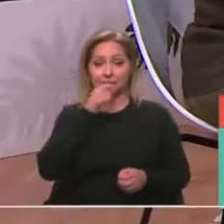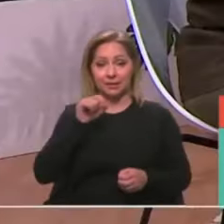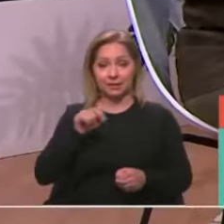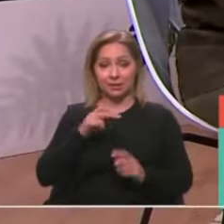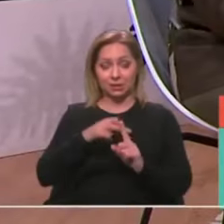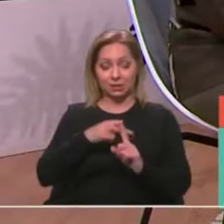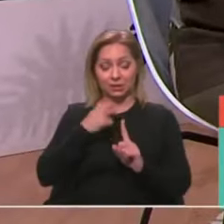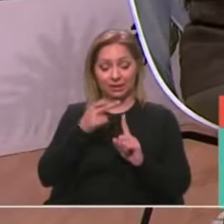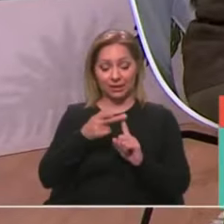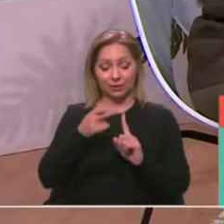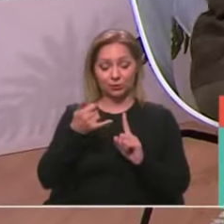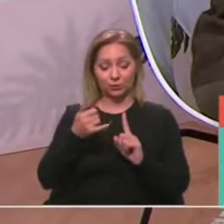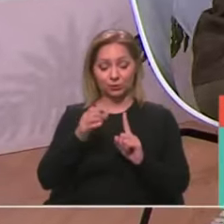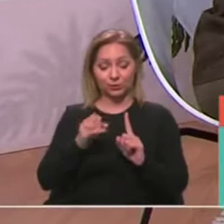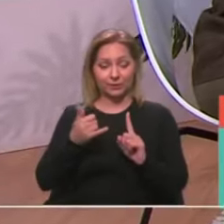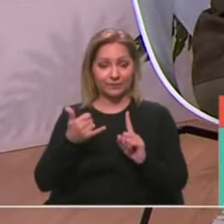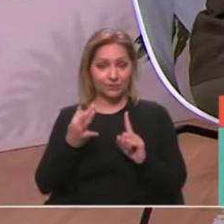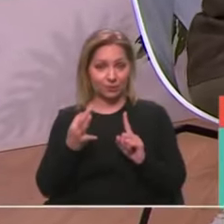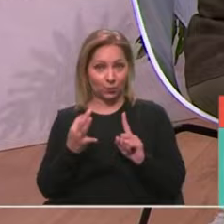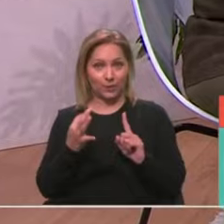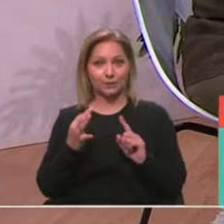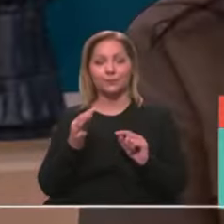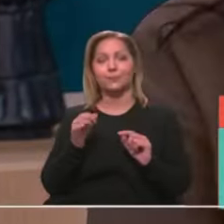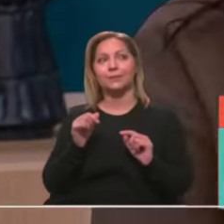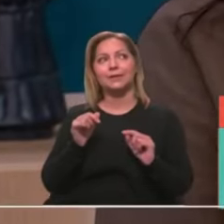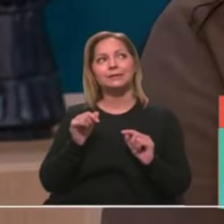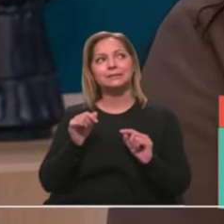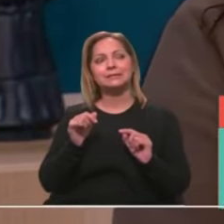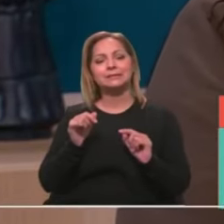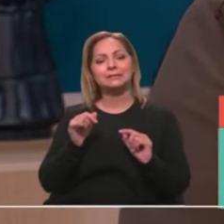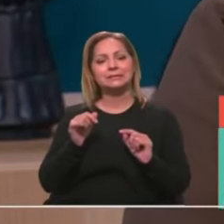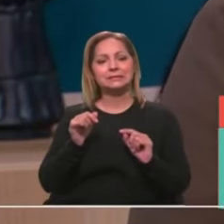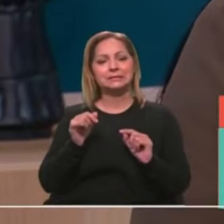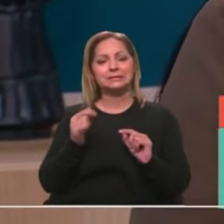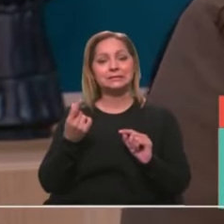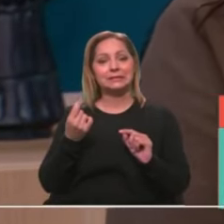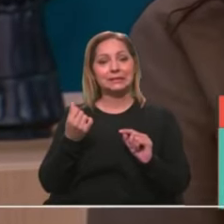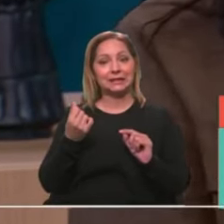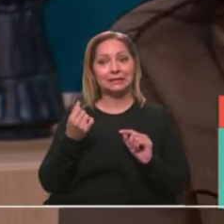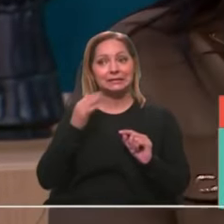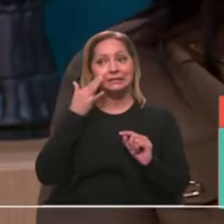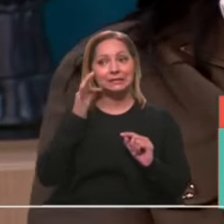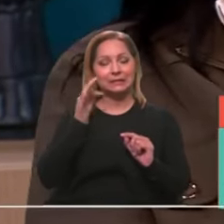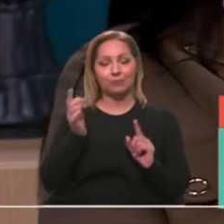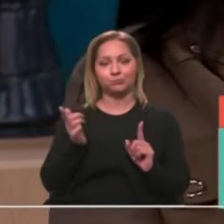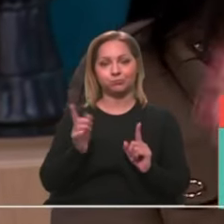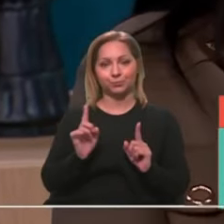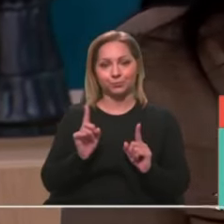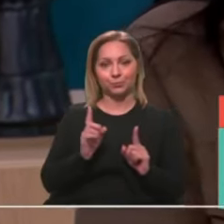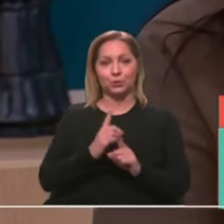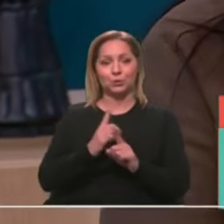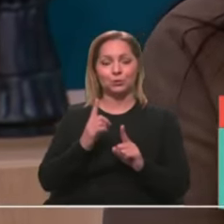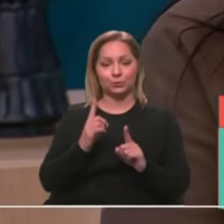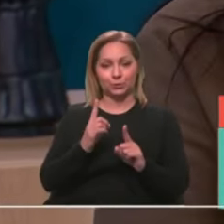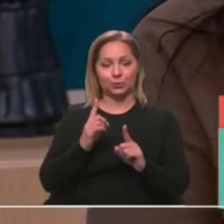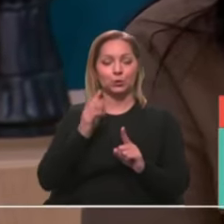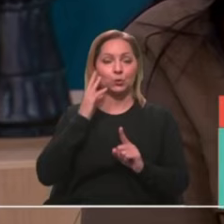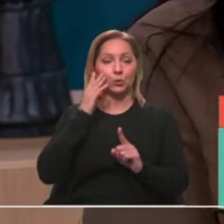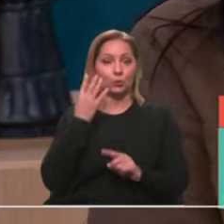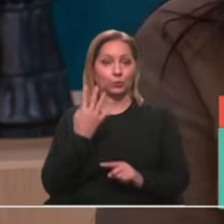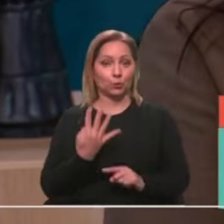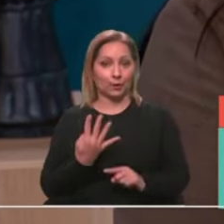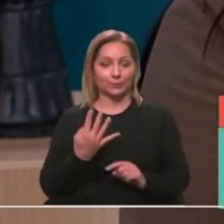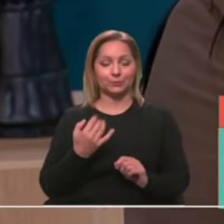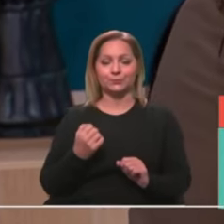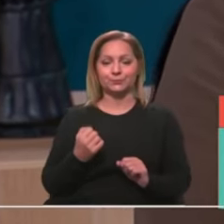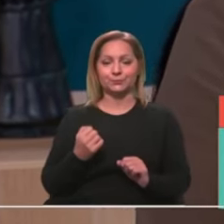de 2024 não será um ano para arriscarem financeiramente, porque eles vão estar na vibração 4. Ou